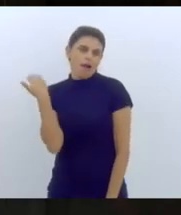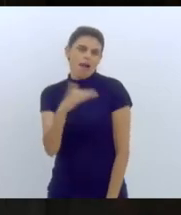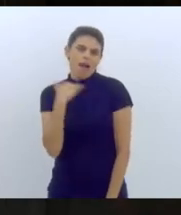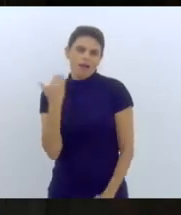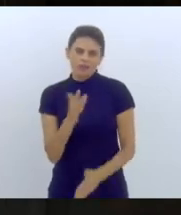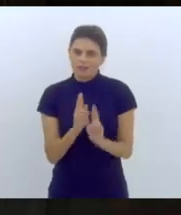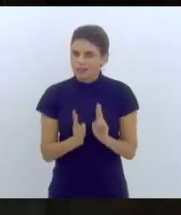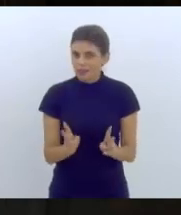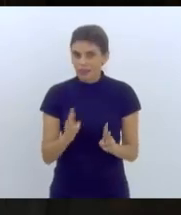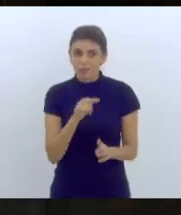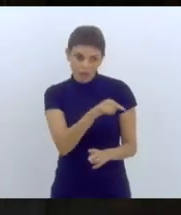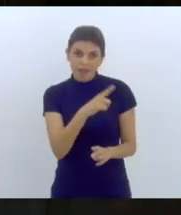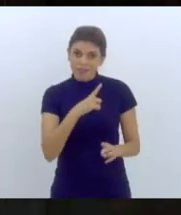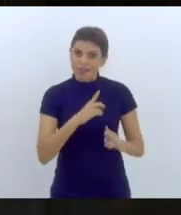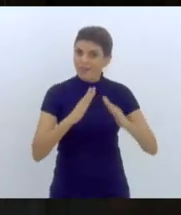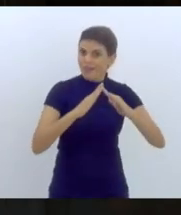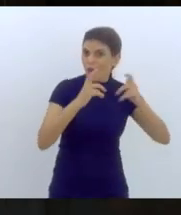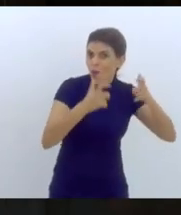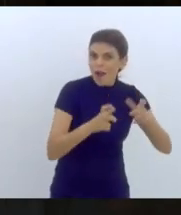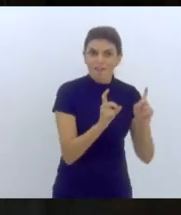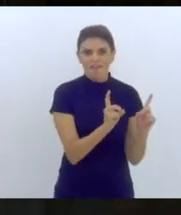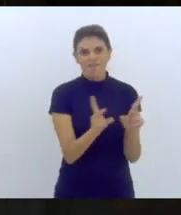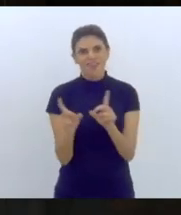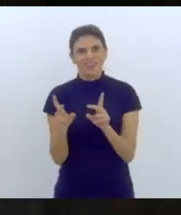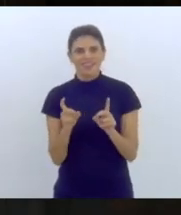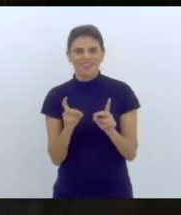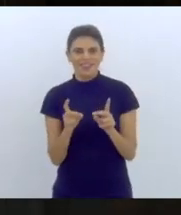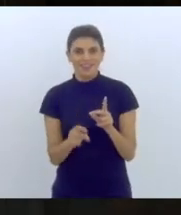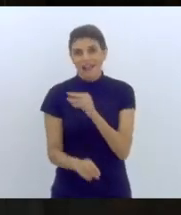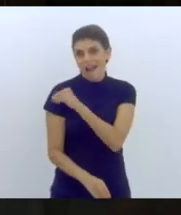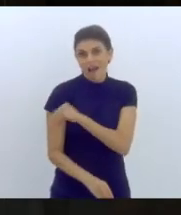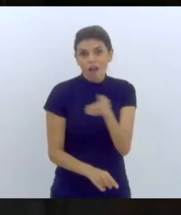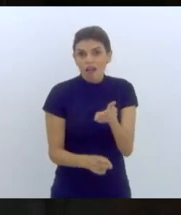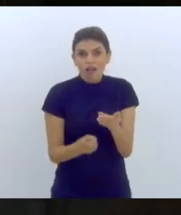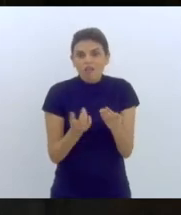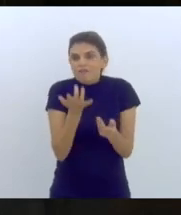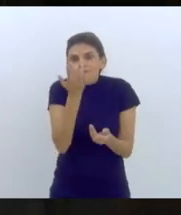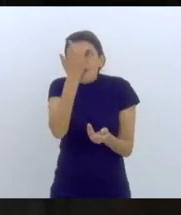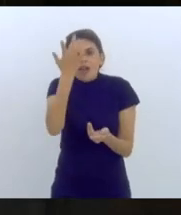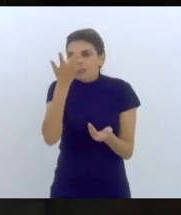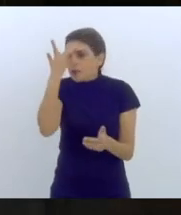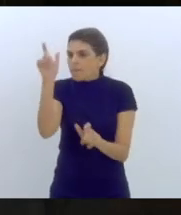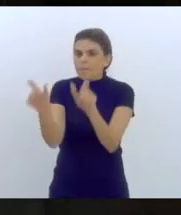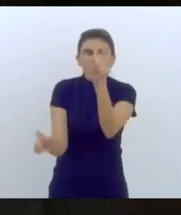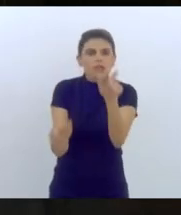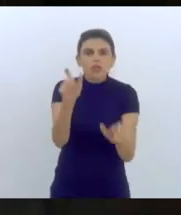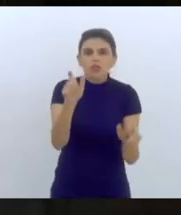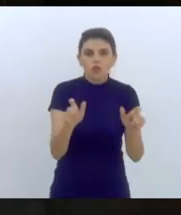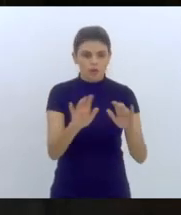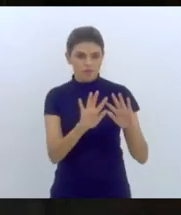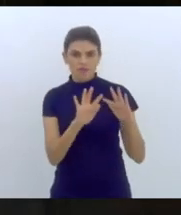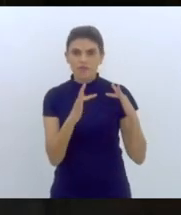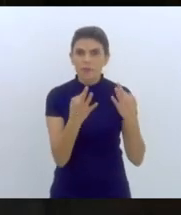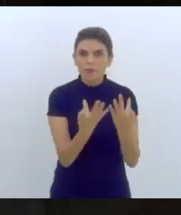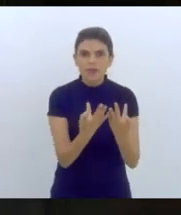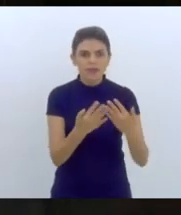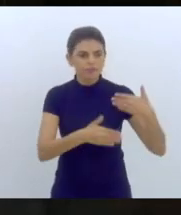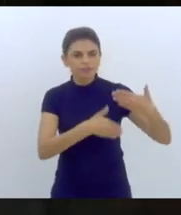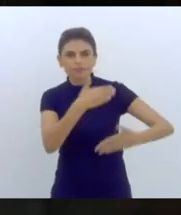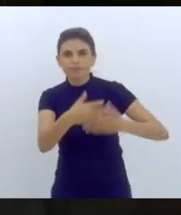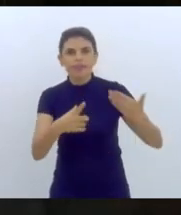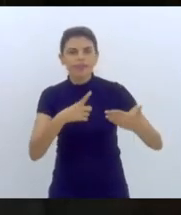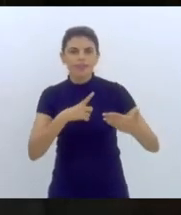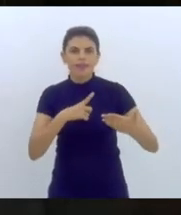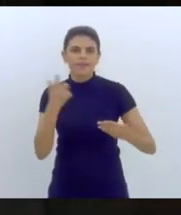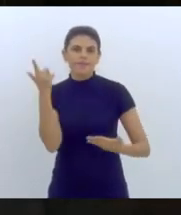E o deputado tem um estabelecimento que vende álcool. Ele facilita que pessoas, que famílias tenham